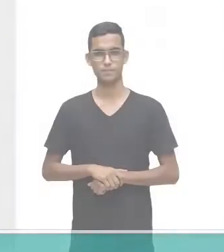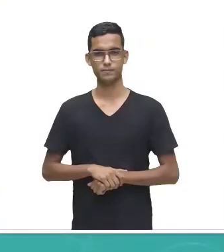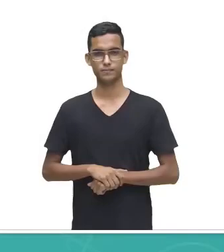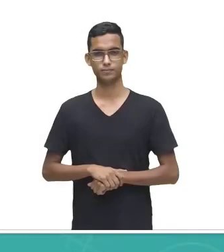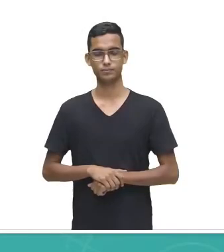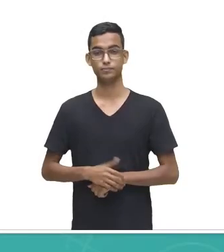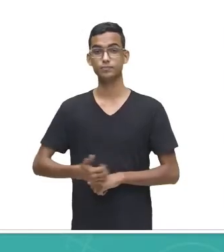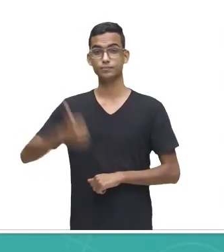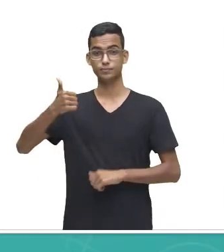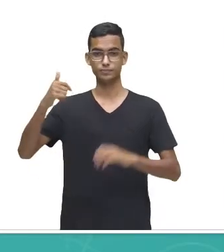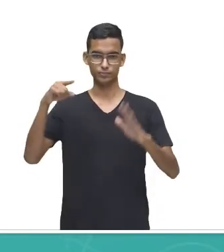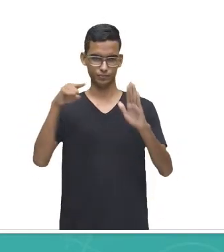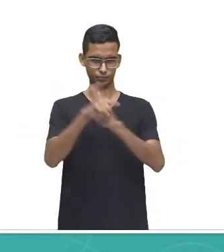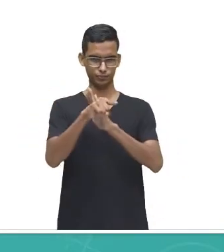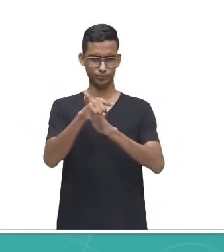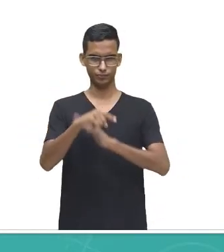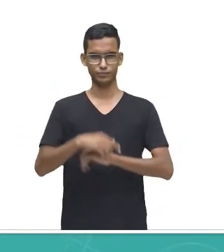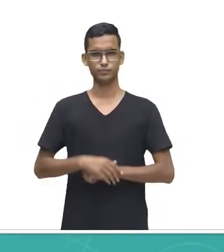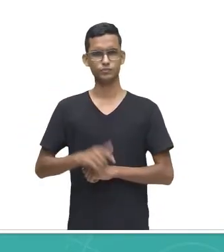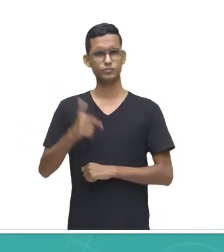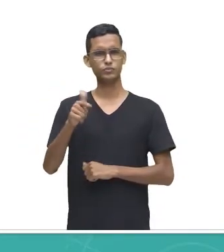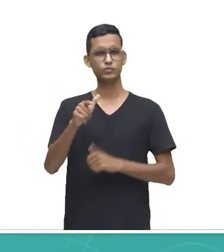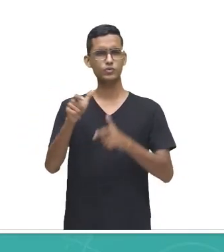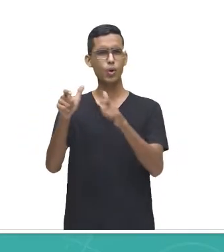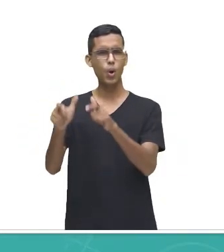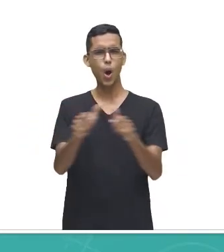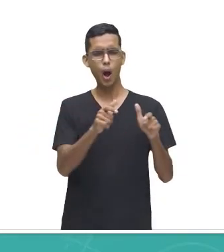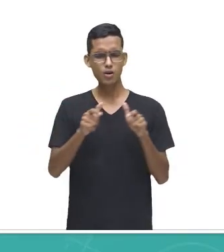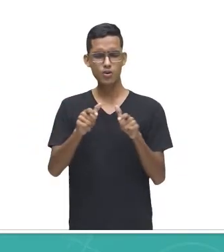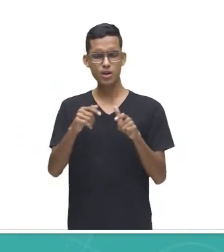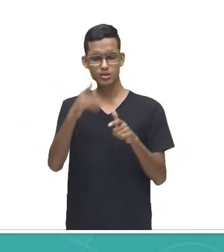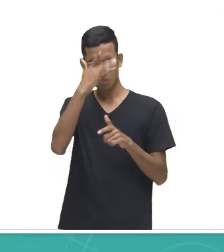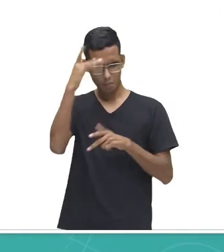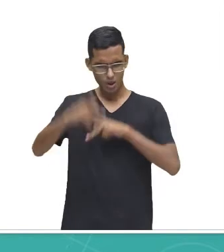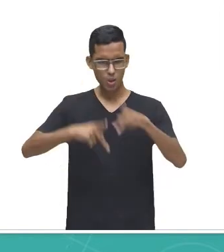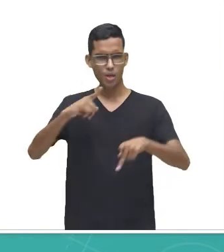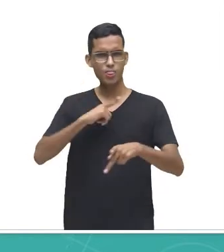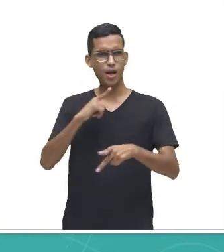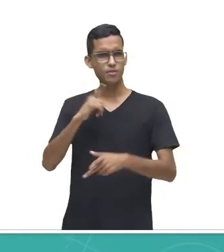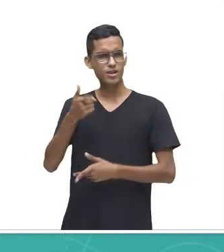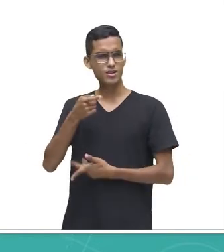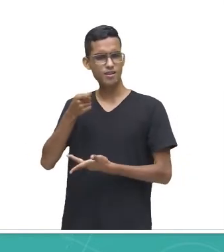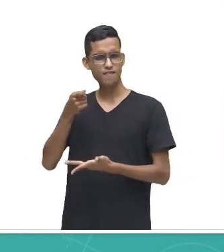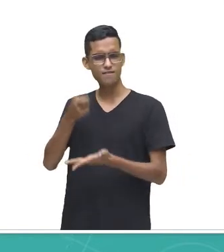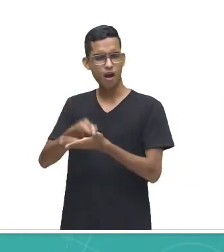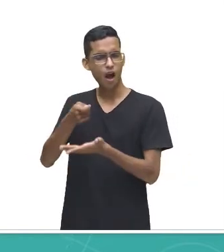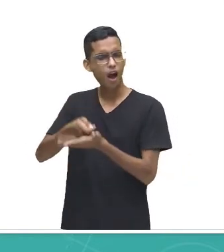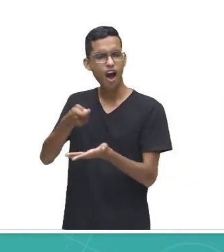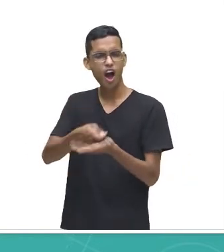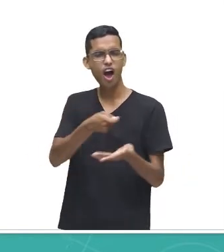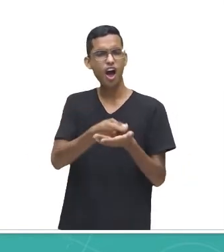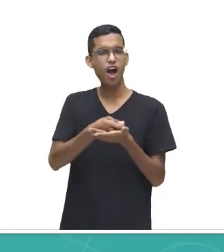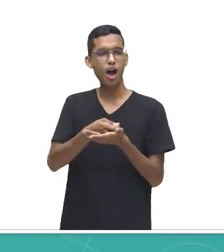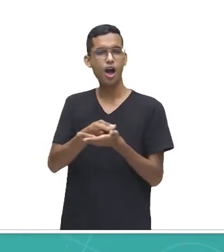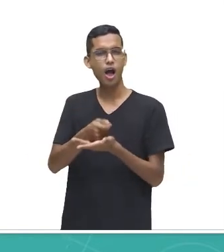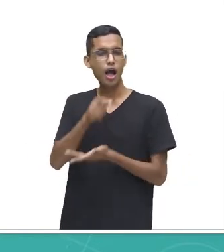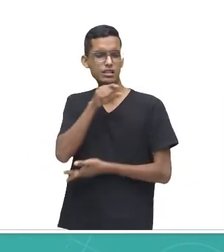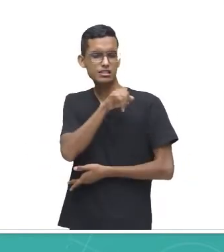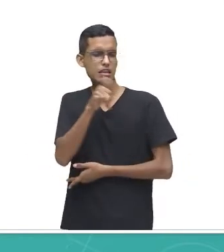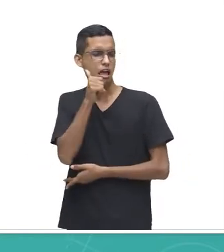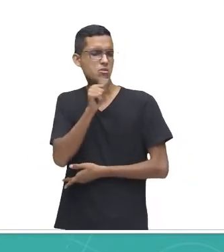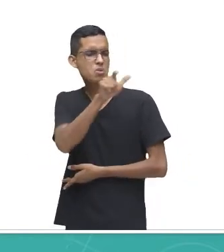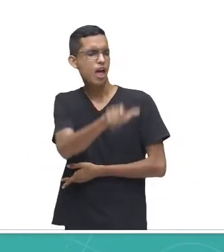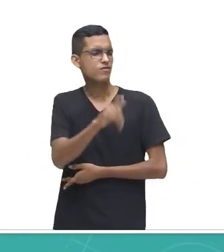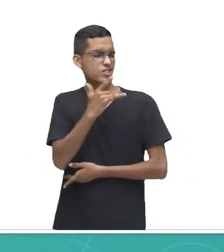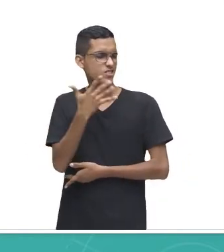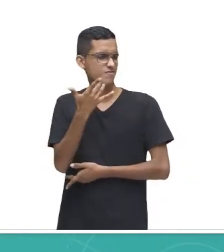Questão número 1. A sociedade tem mania de julgar os outros. Se ela fosse mais magra, seria bonita. Até que o rosto é